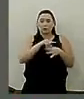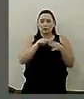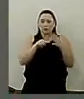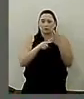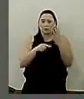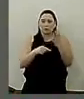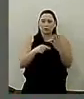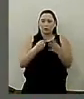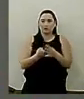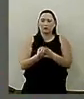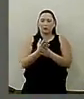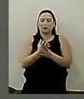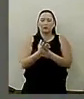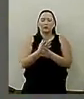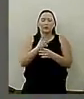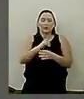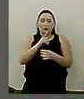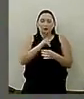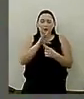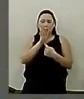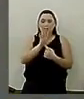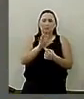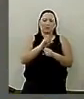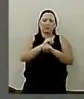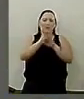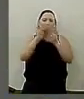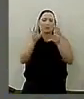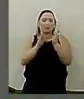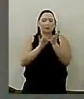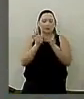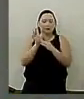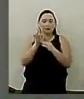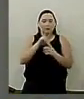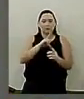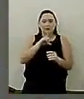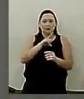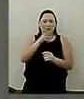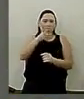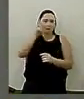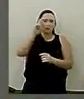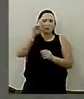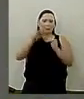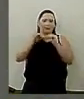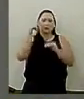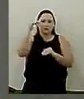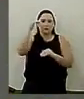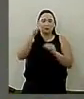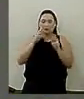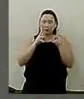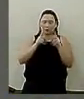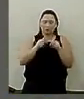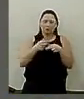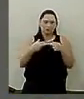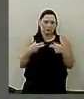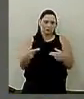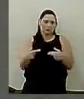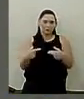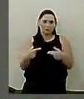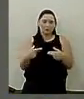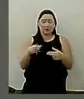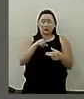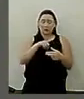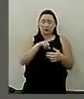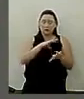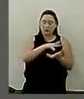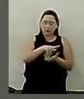milagres representativos visam mostrar que o Senhor Jesus é Deus e tem poder sobre todas as coisas,